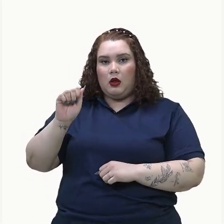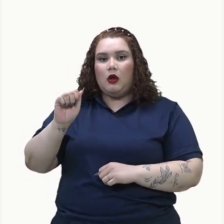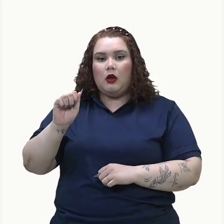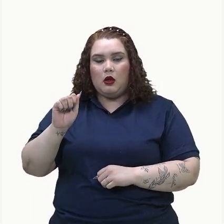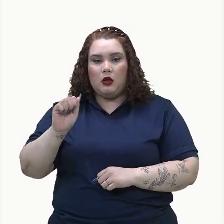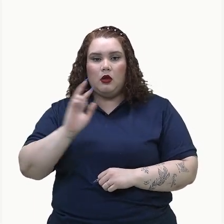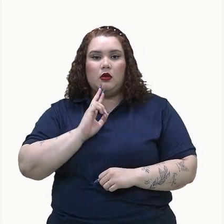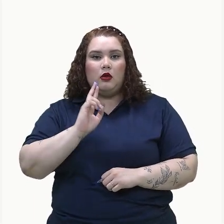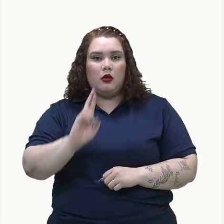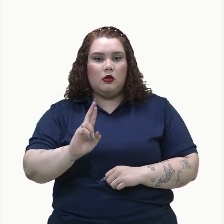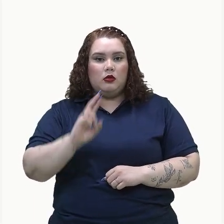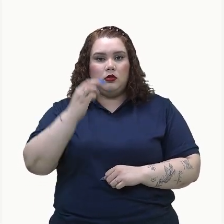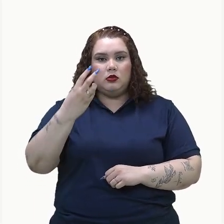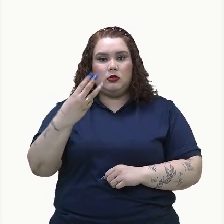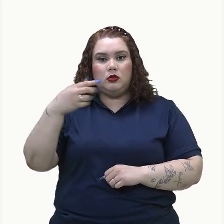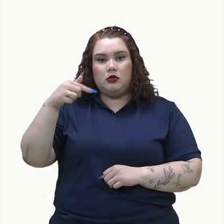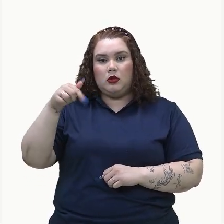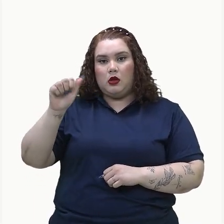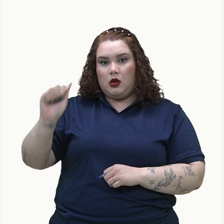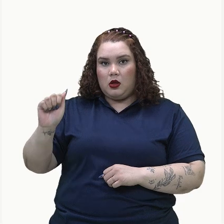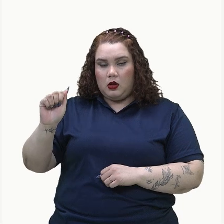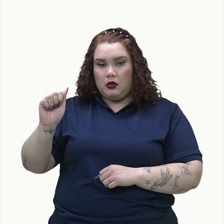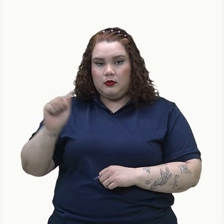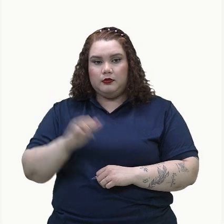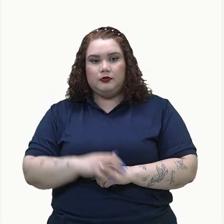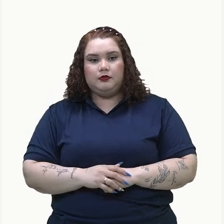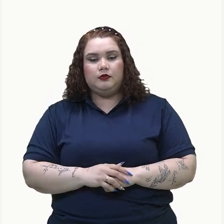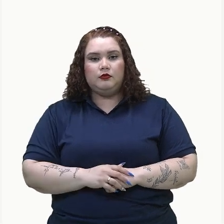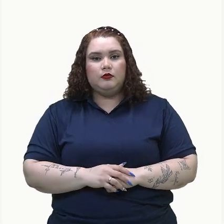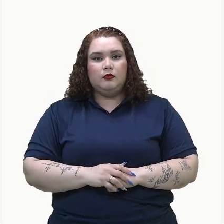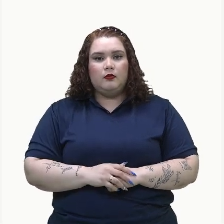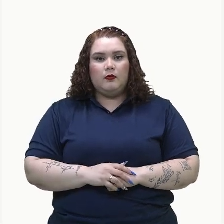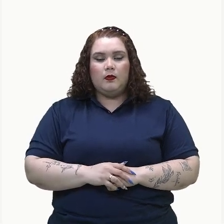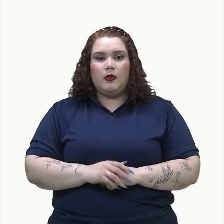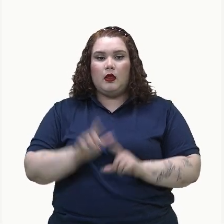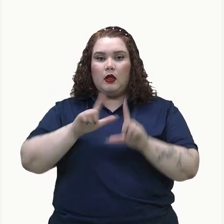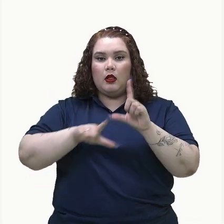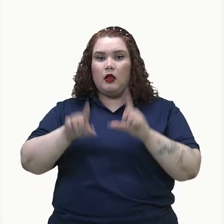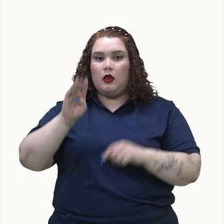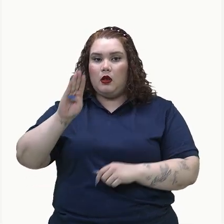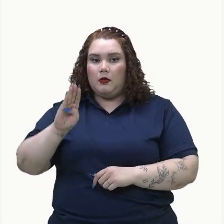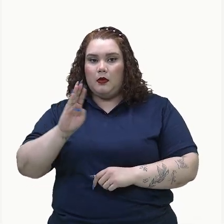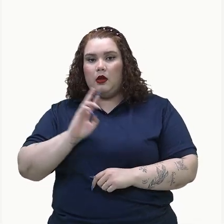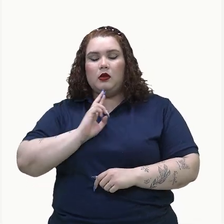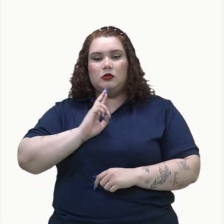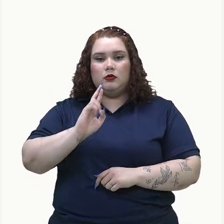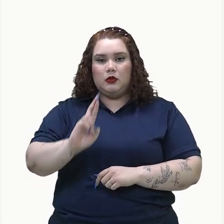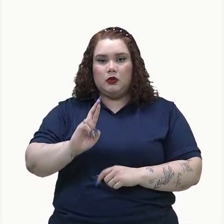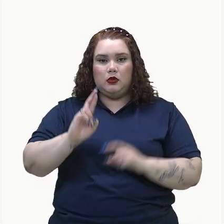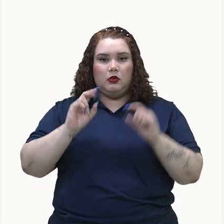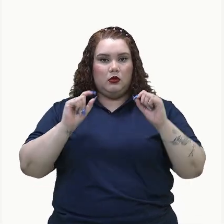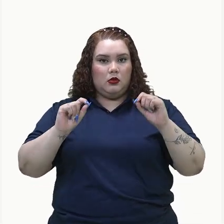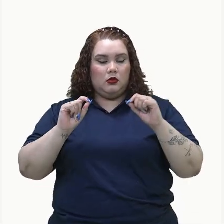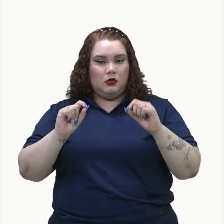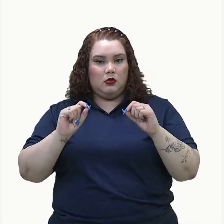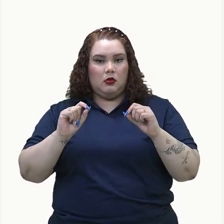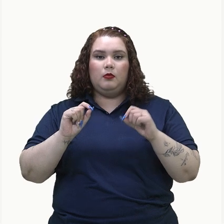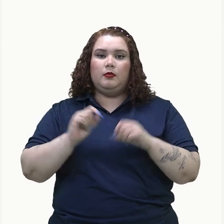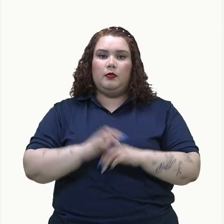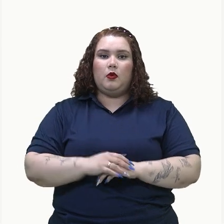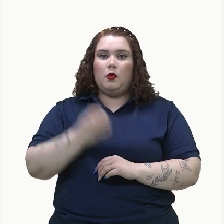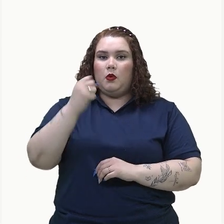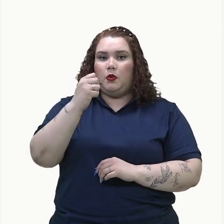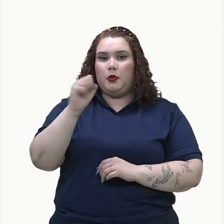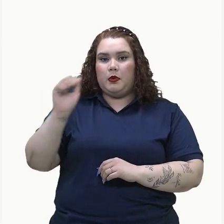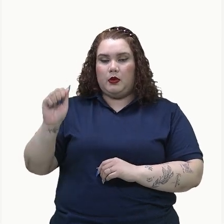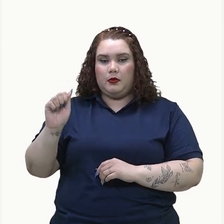do esquema A é 37 amperes, a corrente total. E na letra B, a corrente que passa por aquele ramo do meio é de